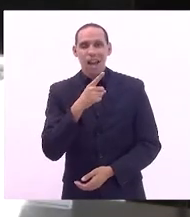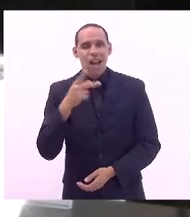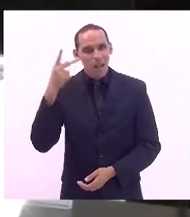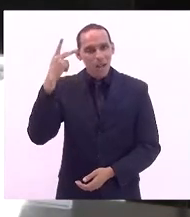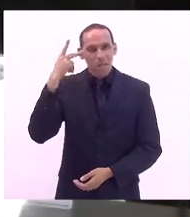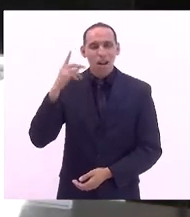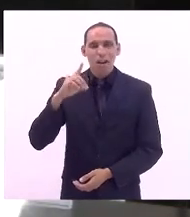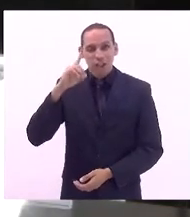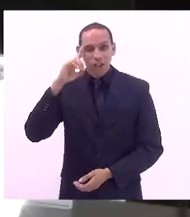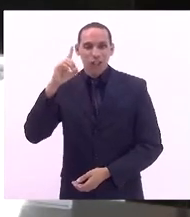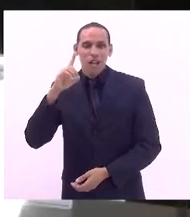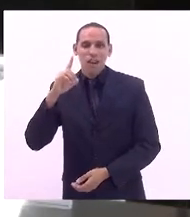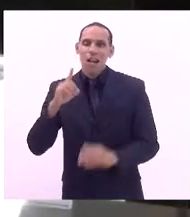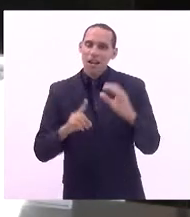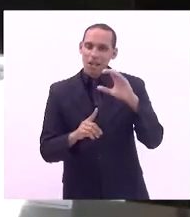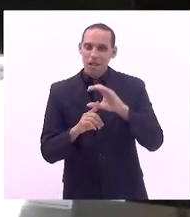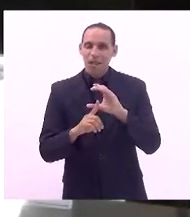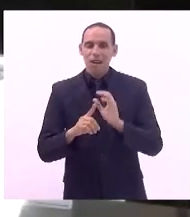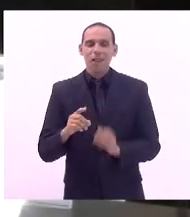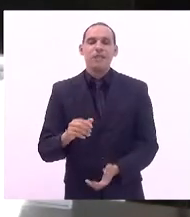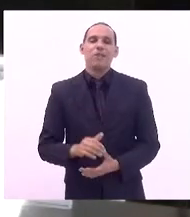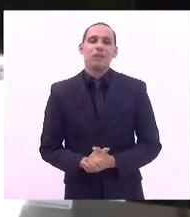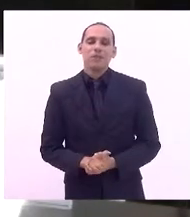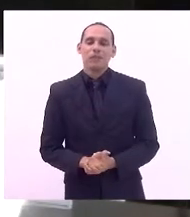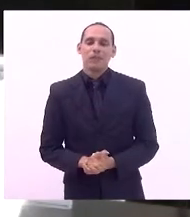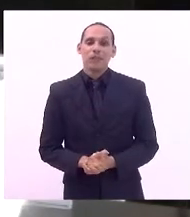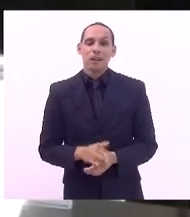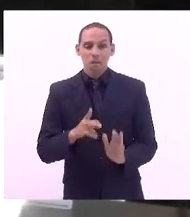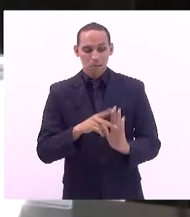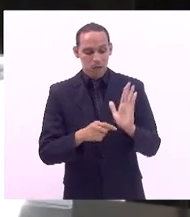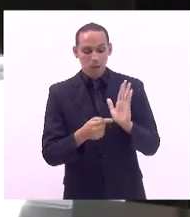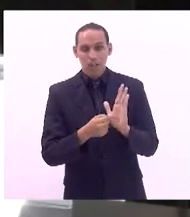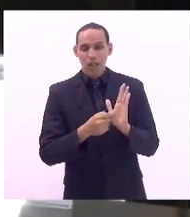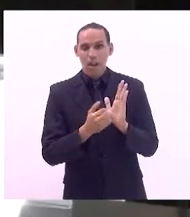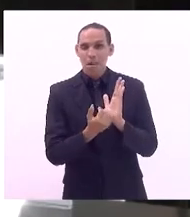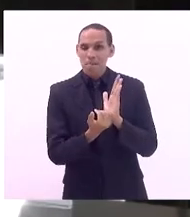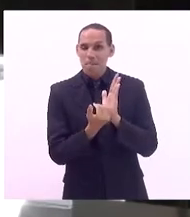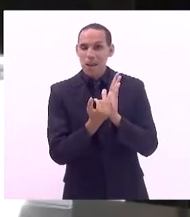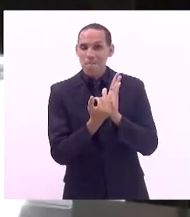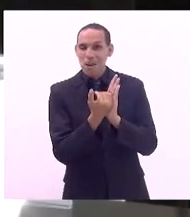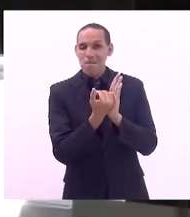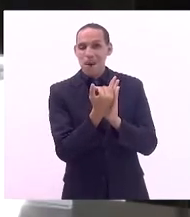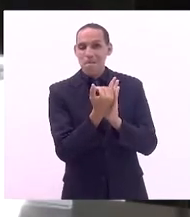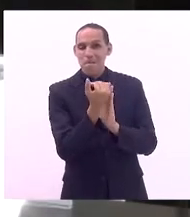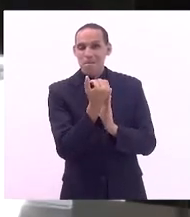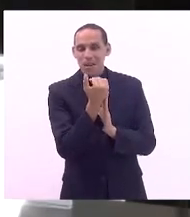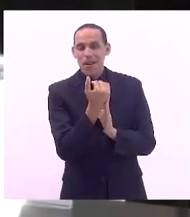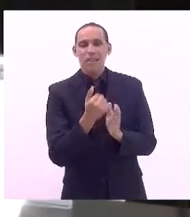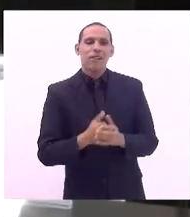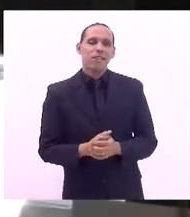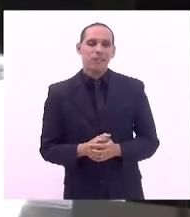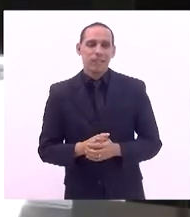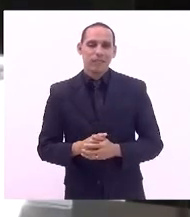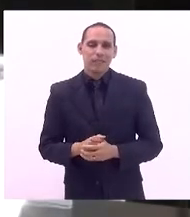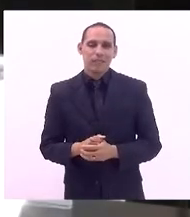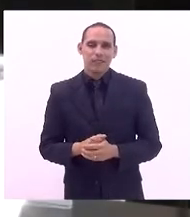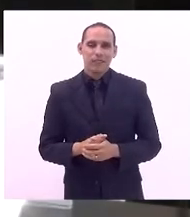Paulo Oi e esse projeto tem crescido cada vez mais a nossa